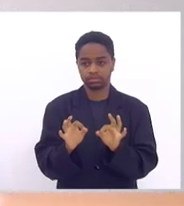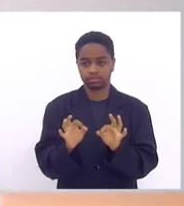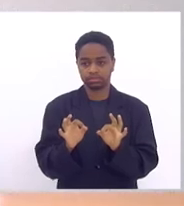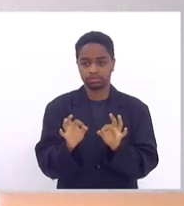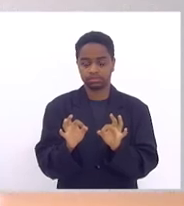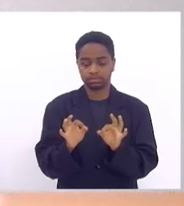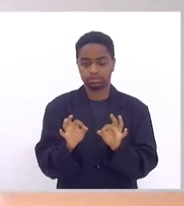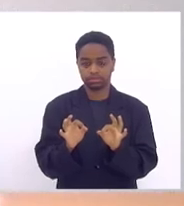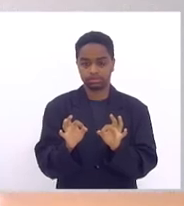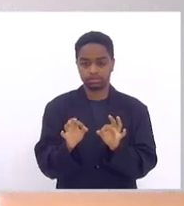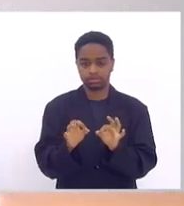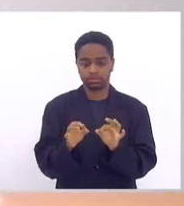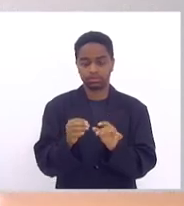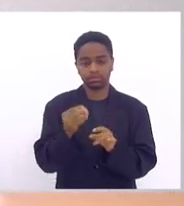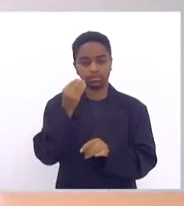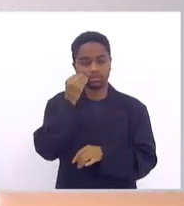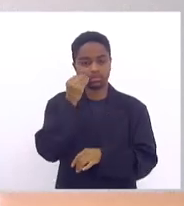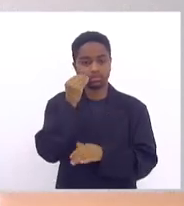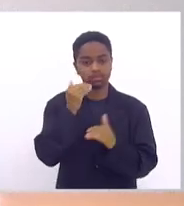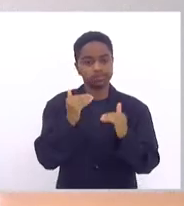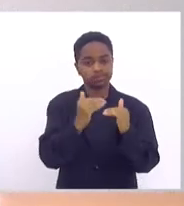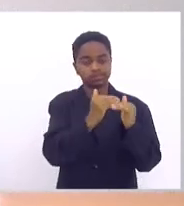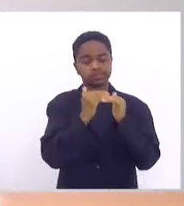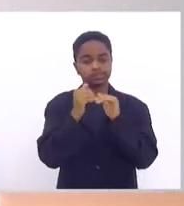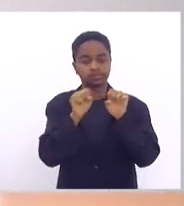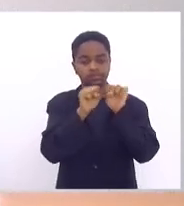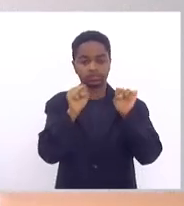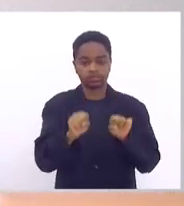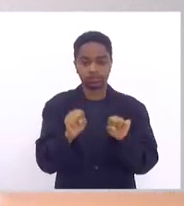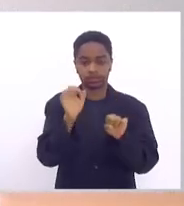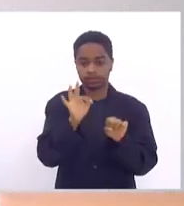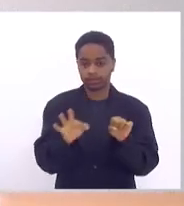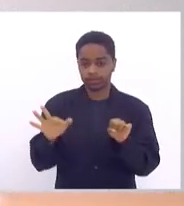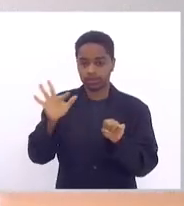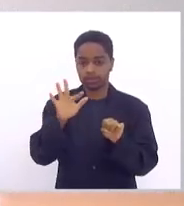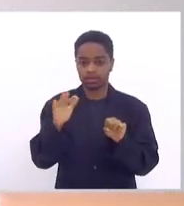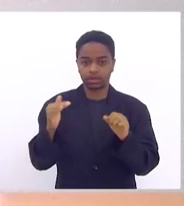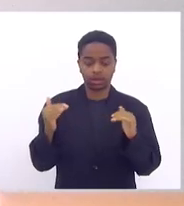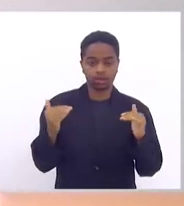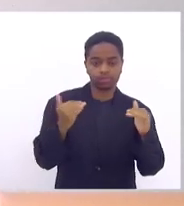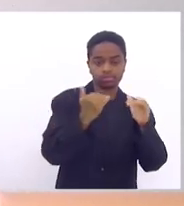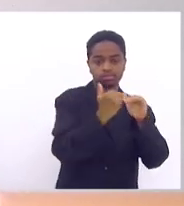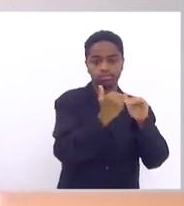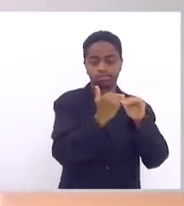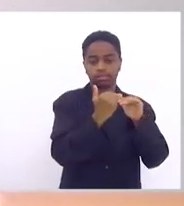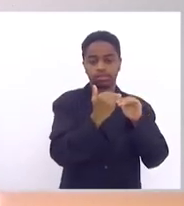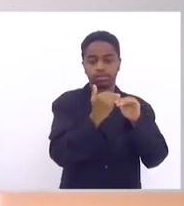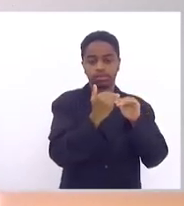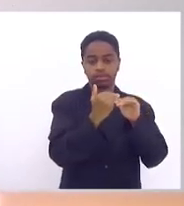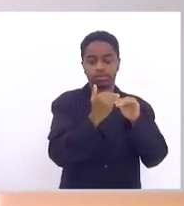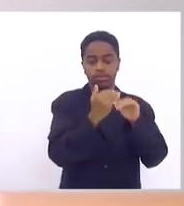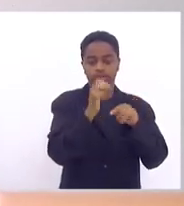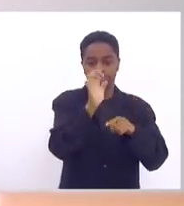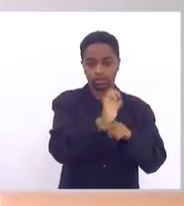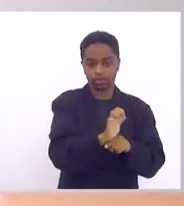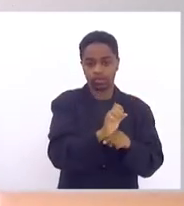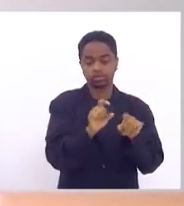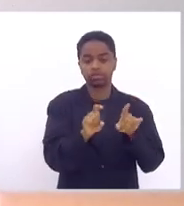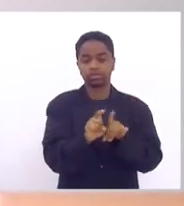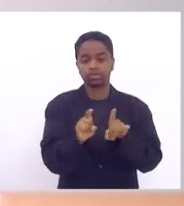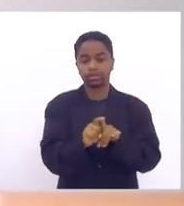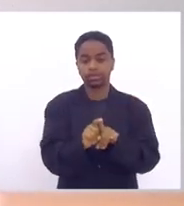análise igualar o sistema Federal o sistema Estadual ao sistema Federal E aí curiosamente